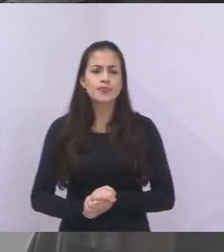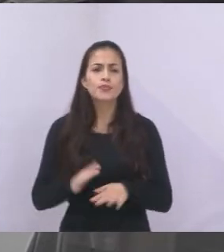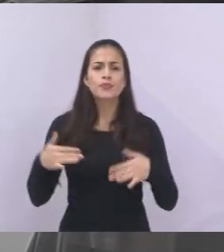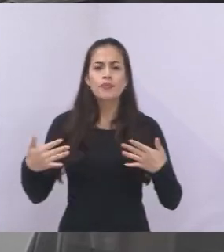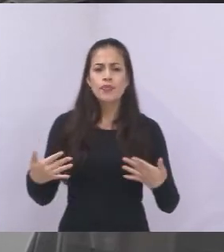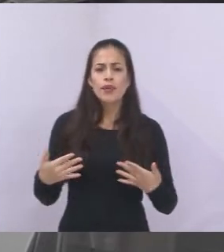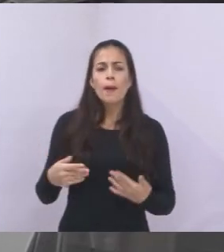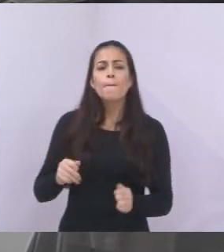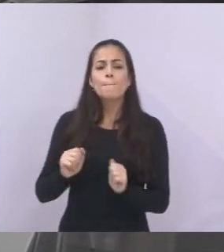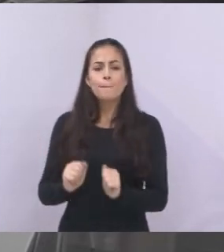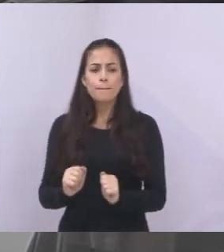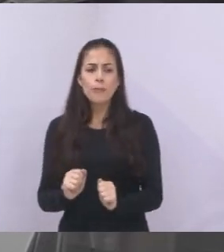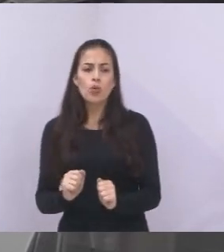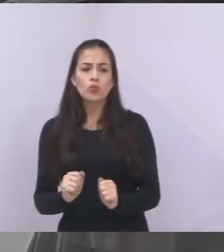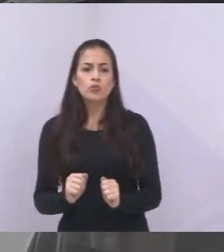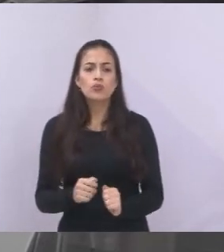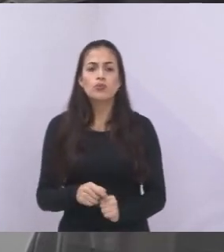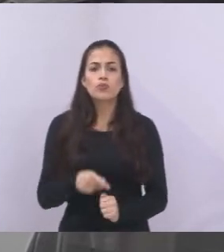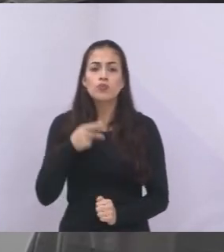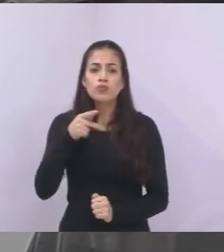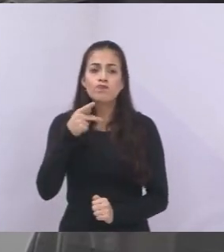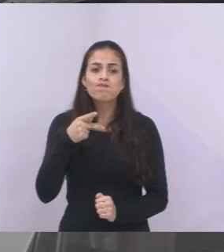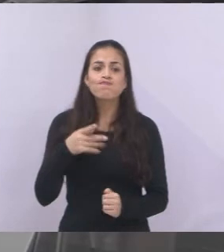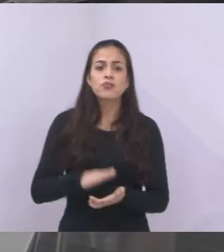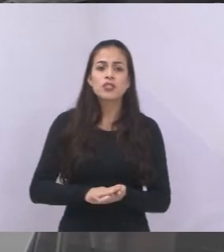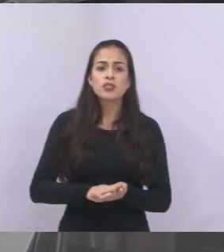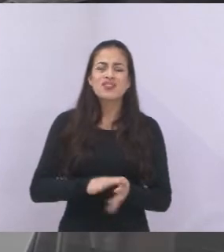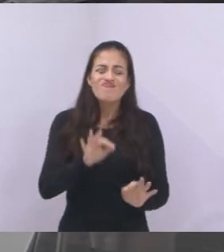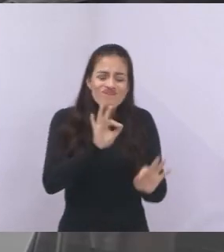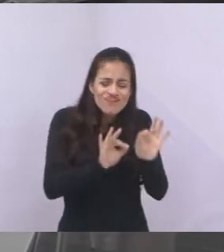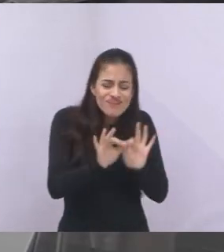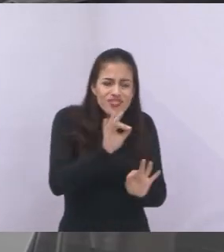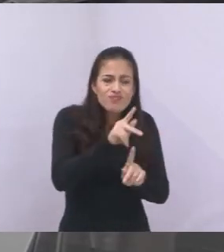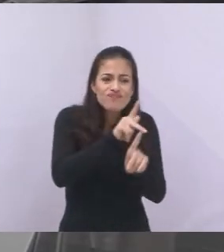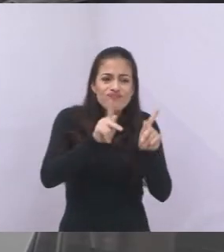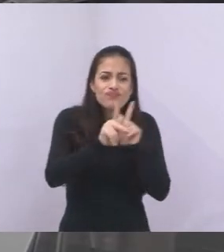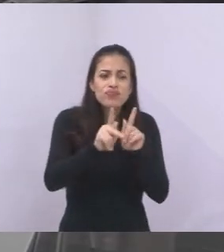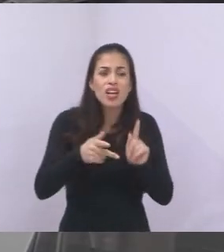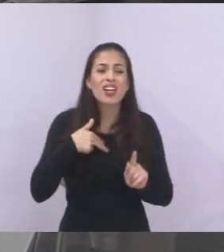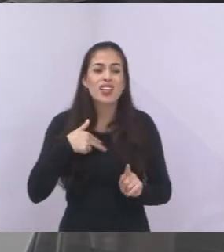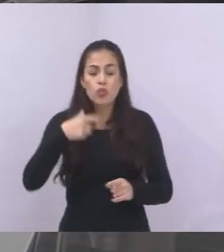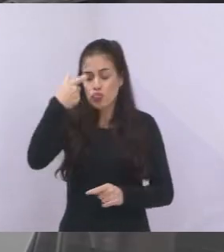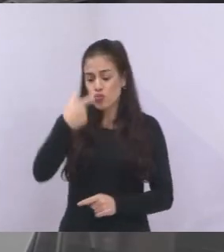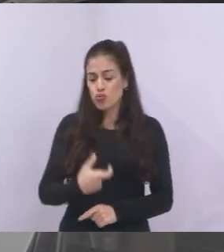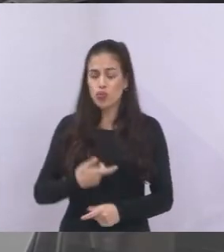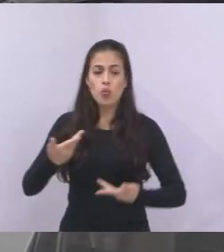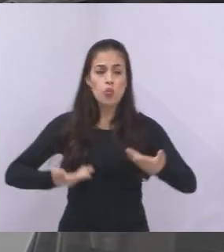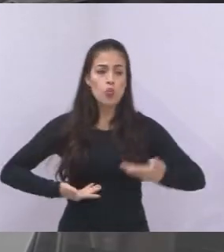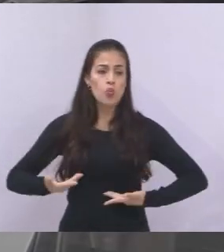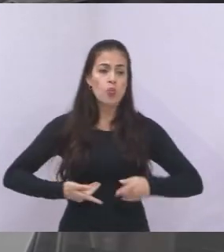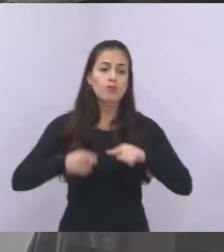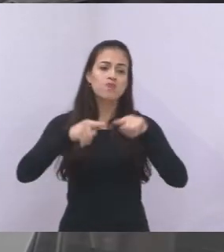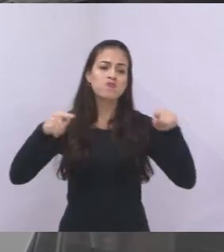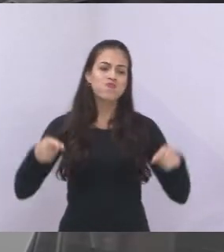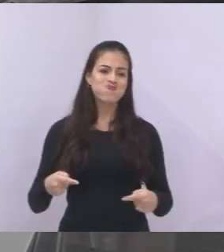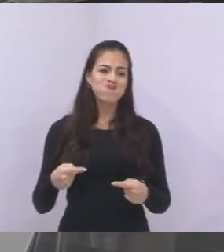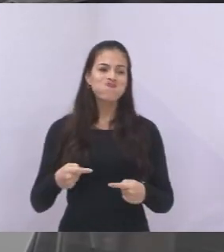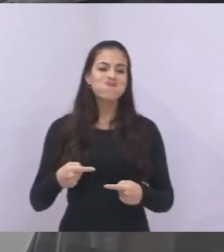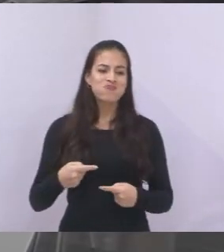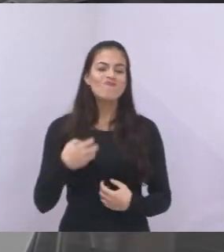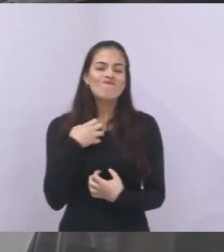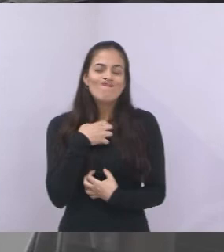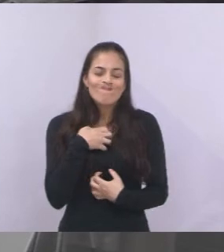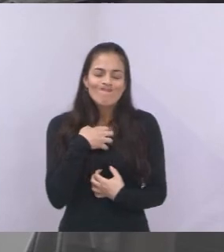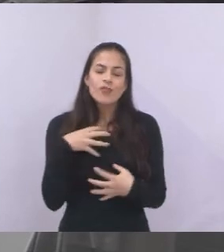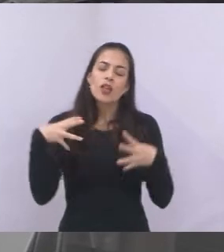mais sobre essa reforma, porque eu sou servidor público e vou sentir na pele tudo isso que está sendo colocado aqui.